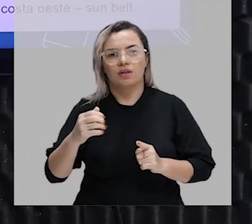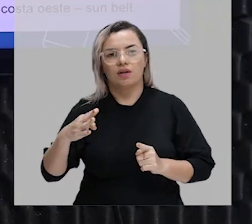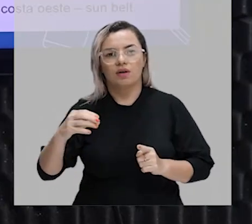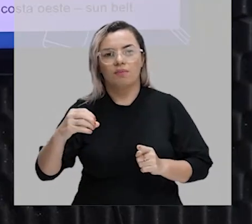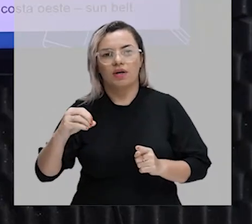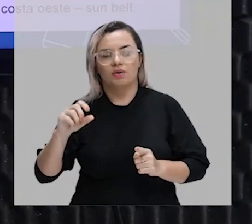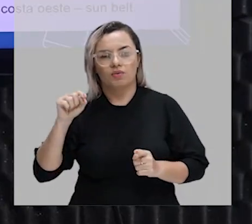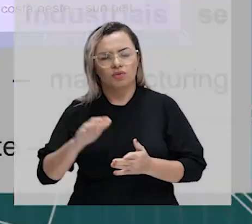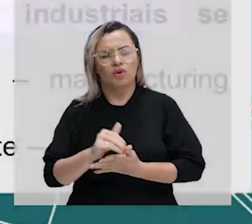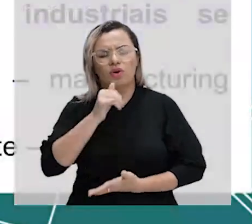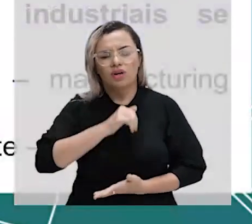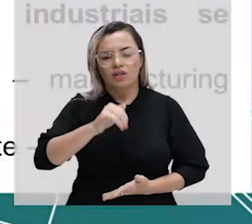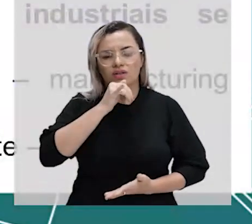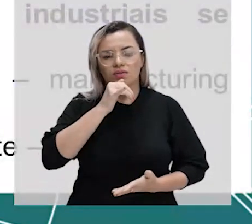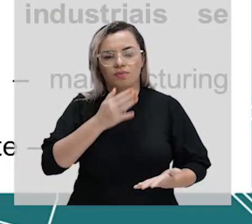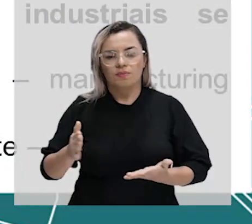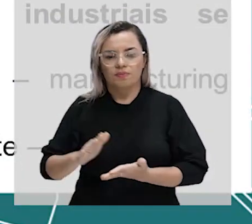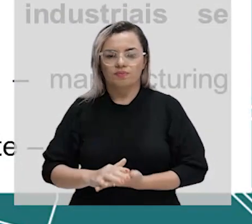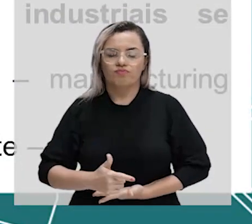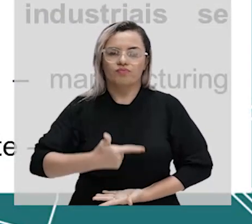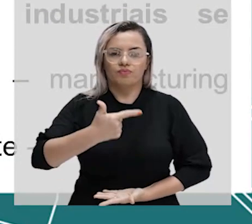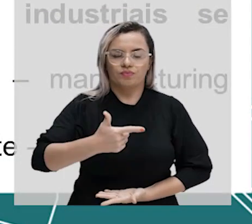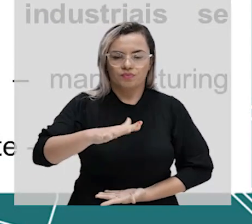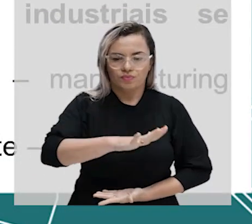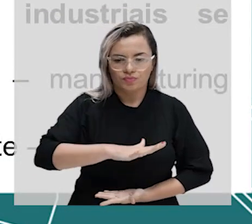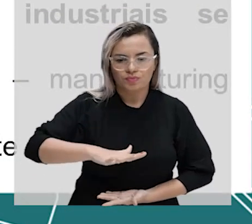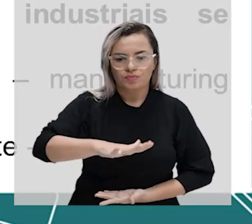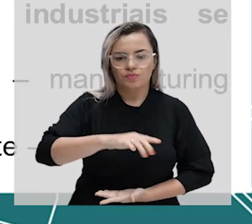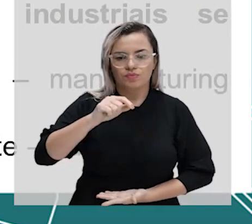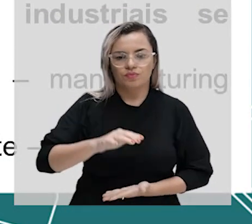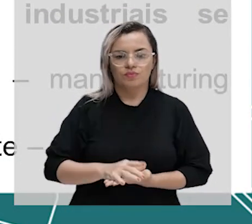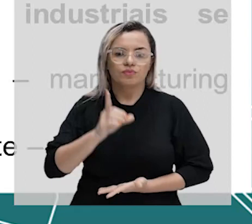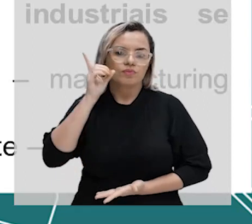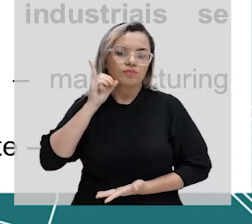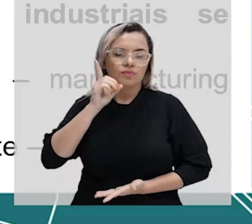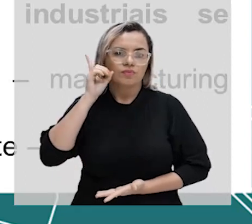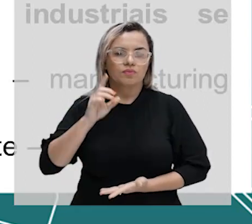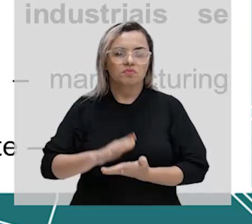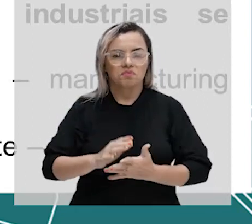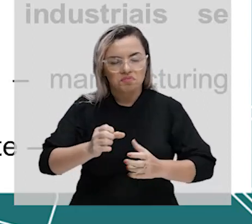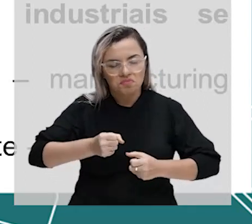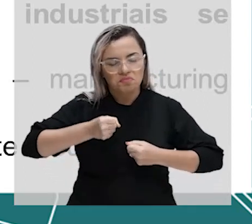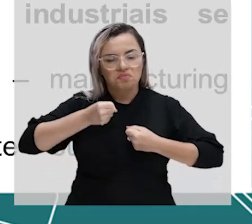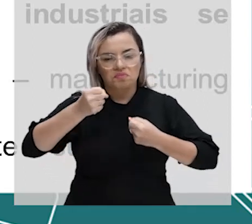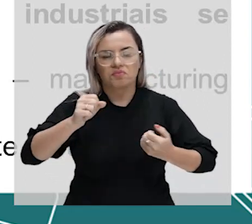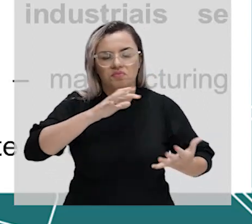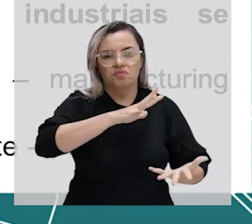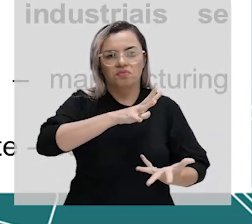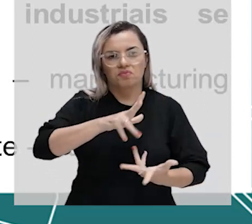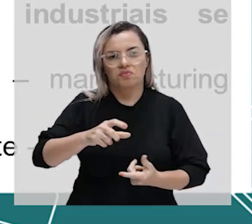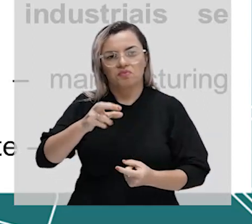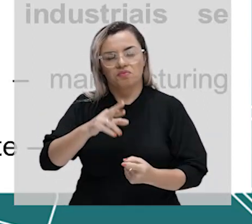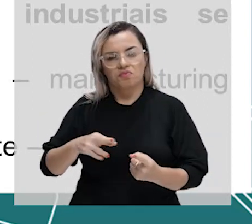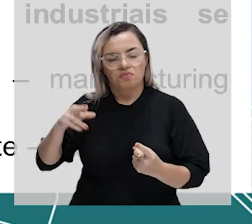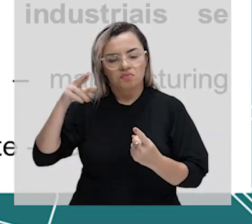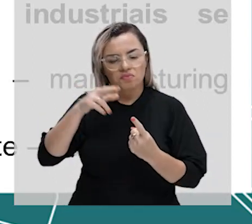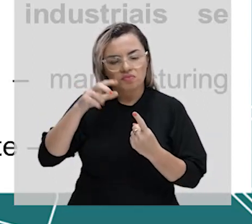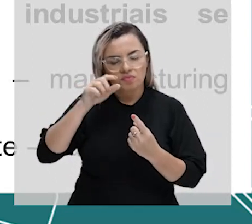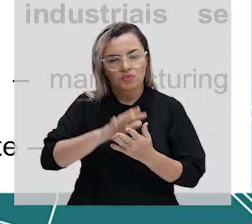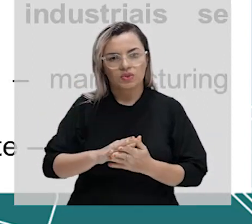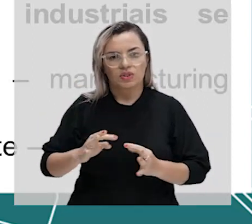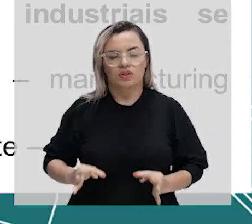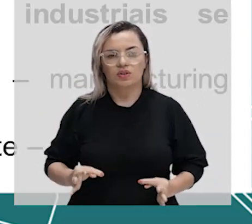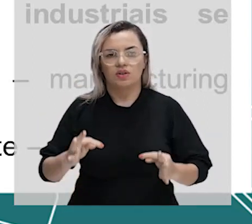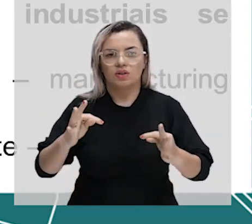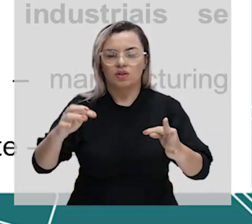exemplificar. Segundo setor da economia norte-americana, Estados Unidos é uma potência global, é uma grande referência a nível tecnológico e